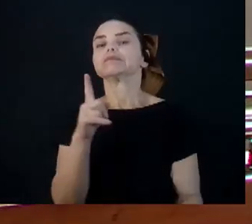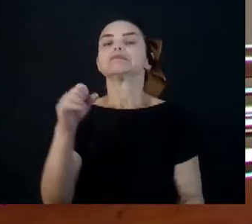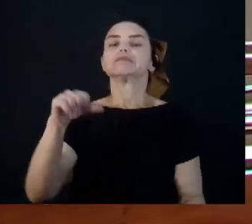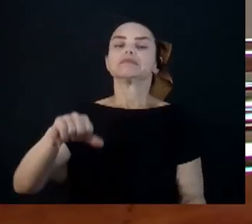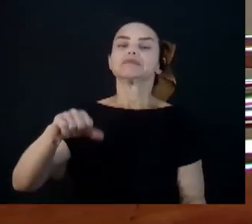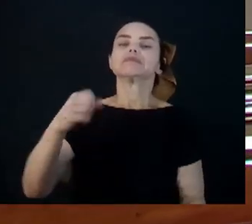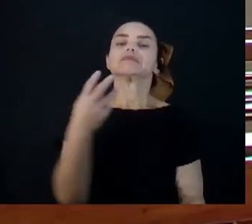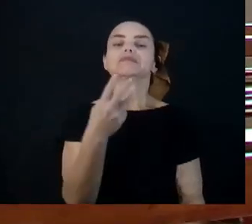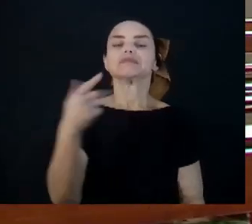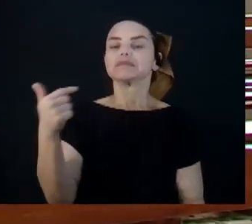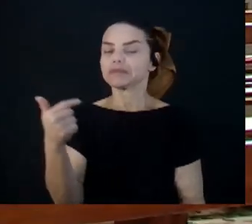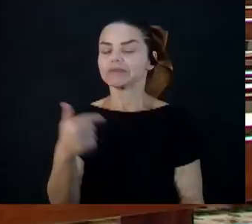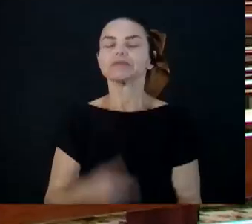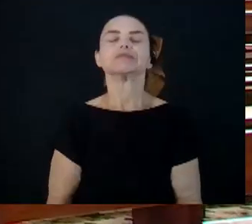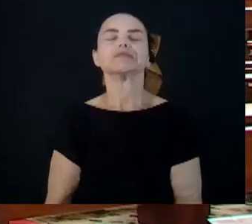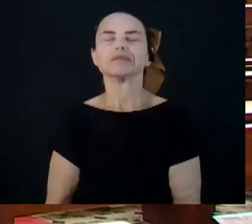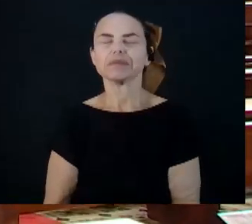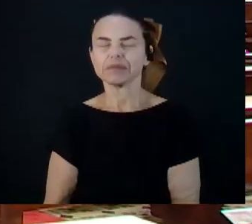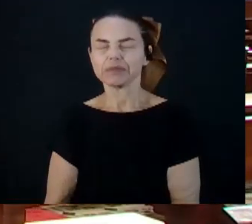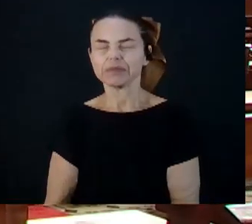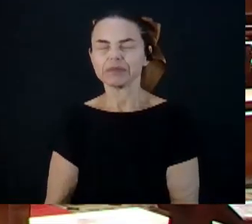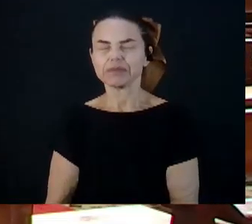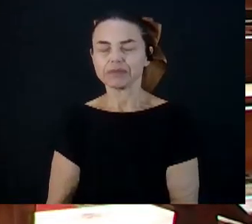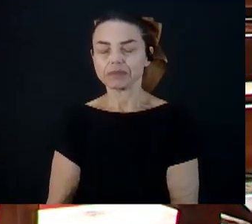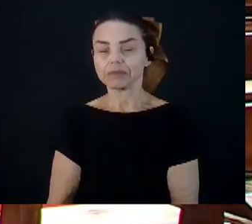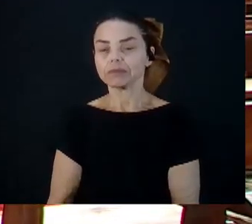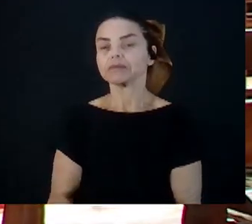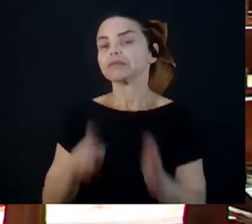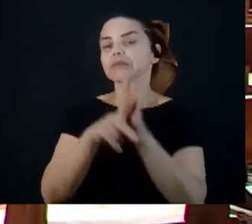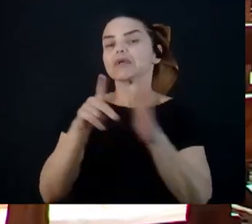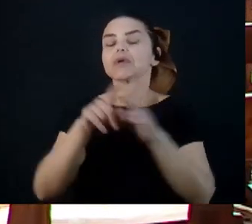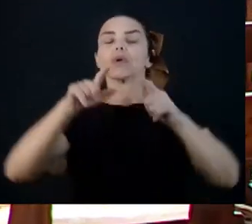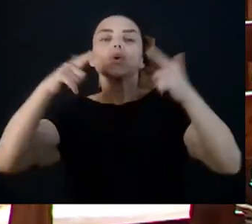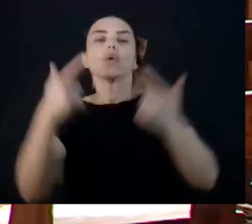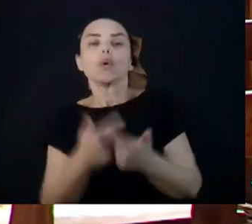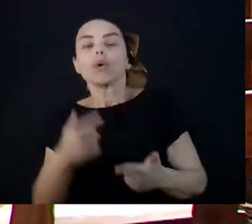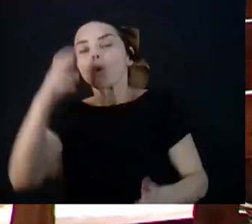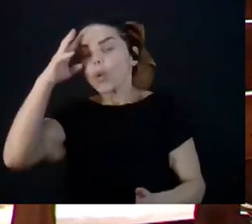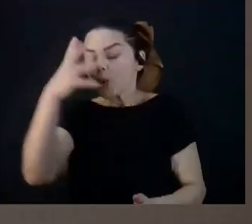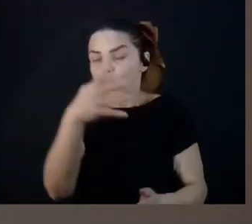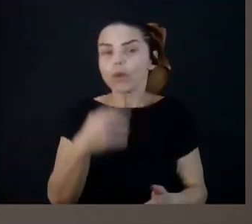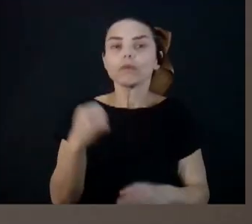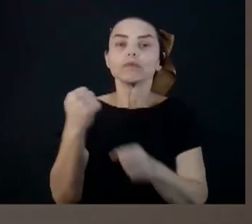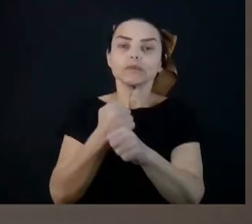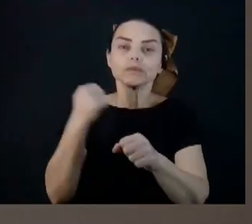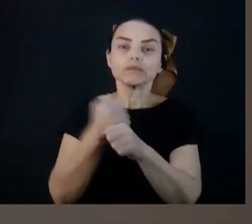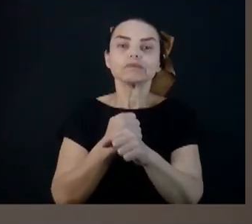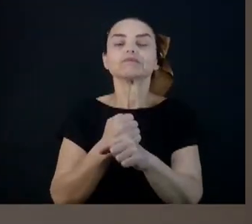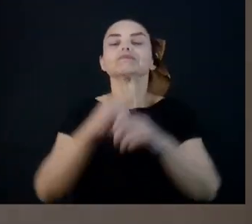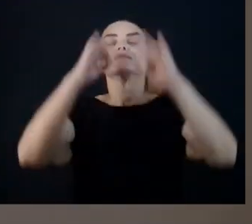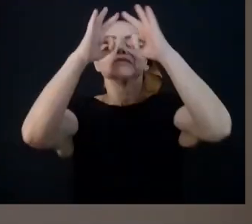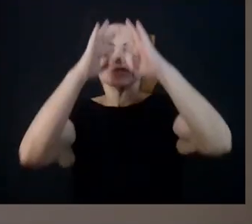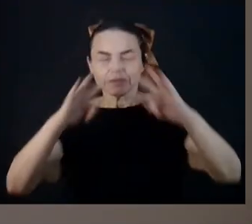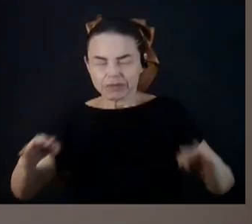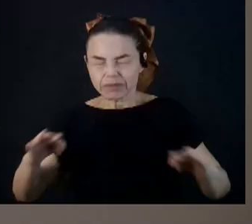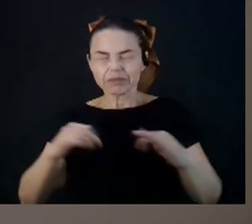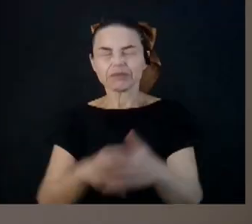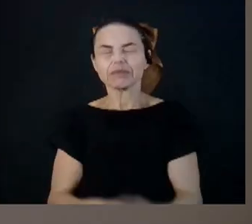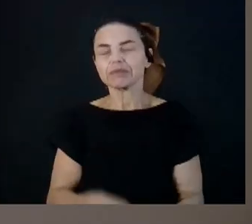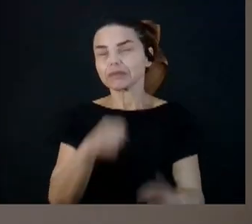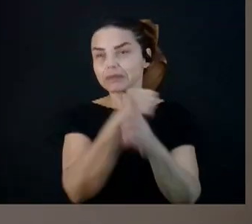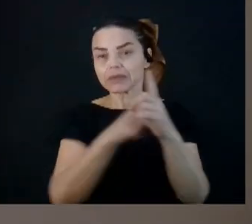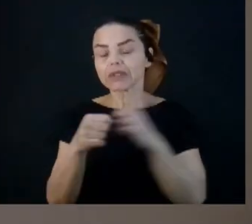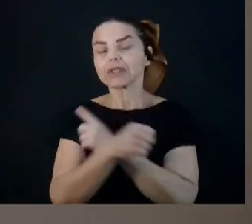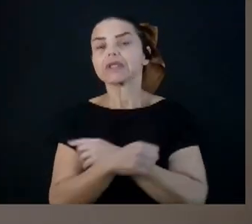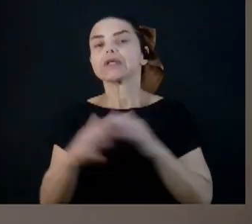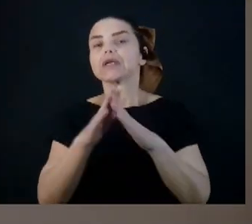1932, o próprio grupo decide pela construção de um templo. Aí a própria sociedade escolar aqui